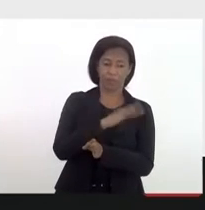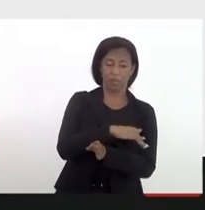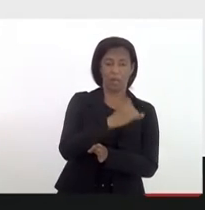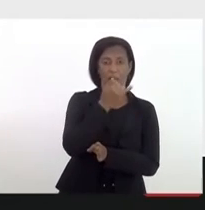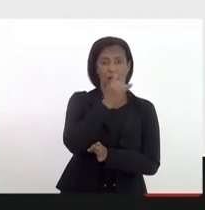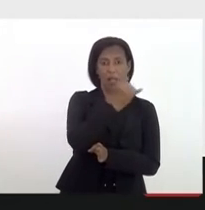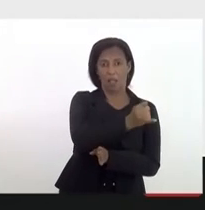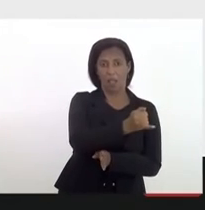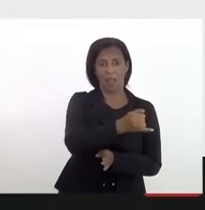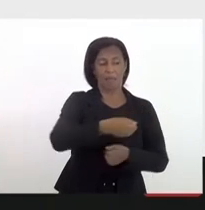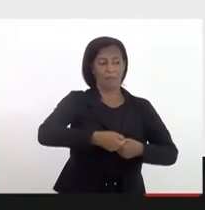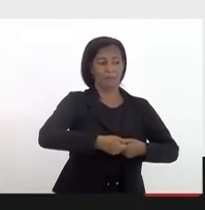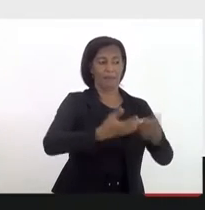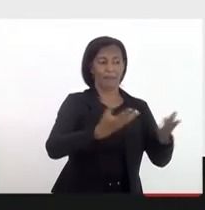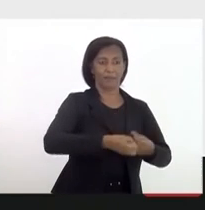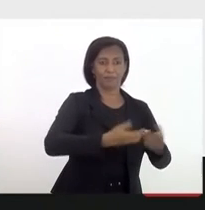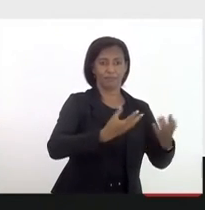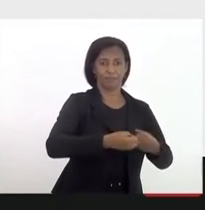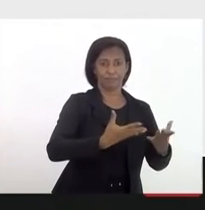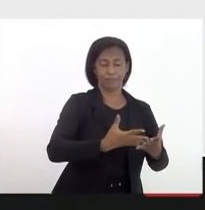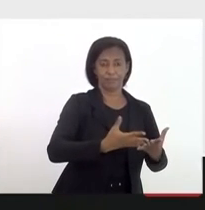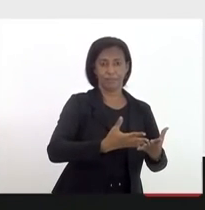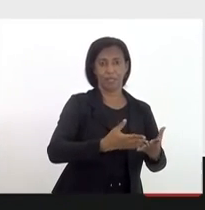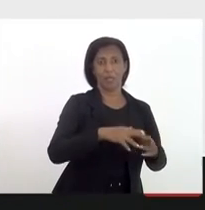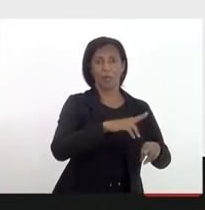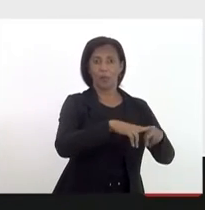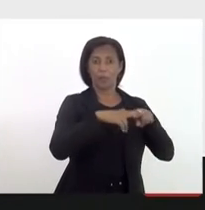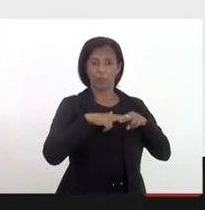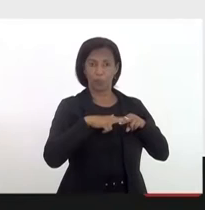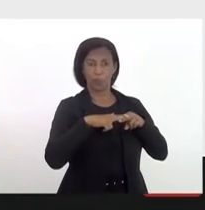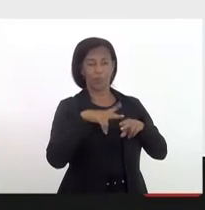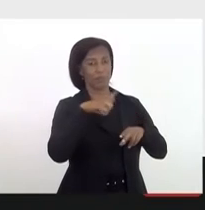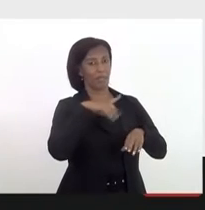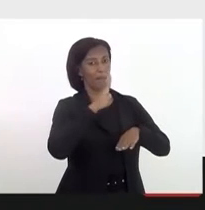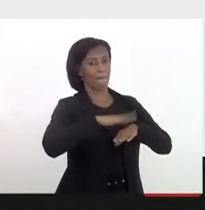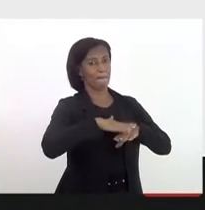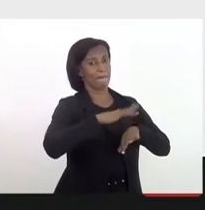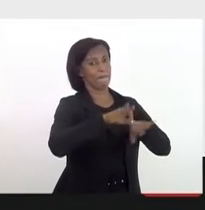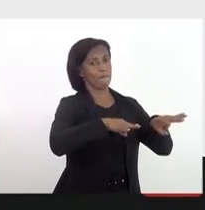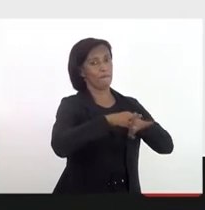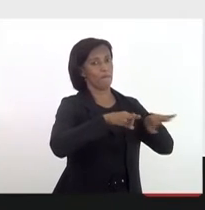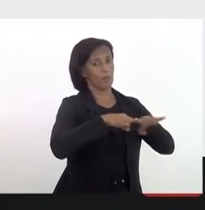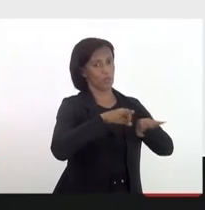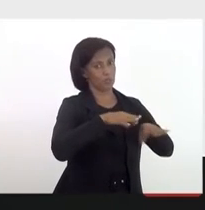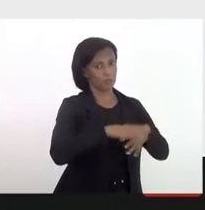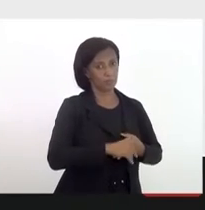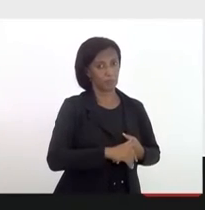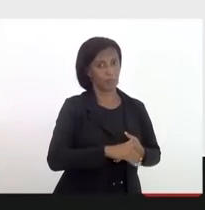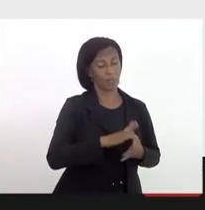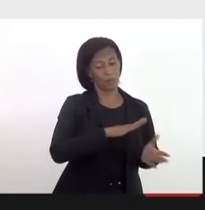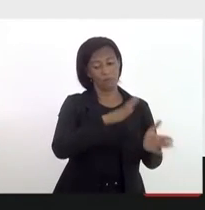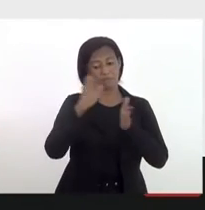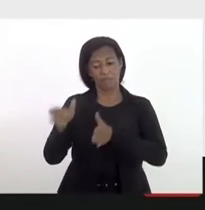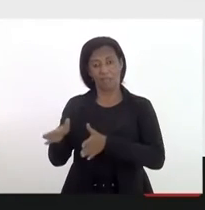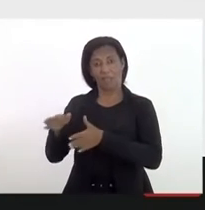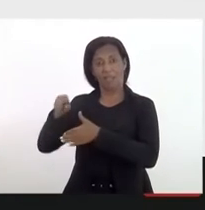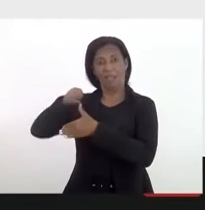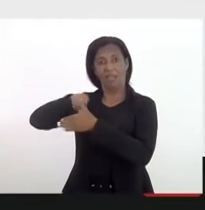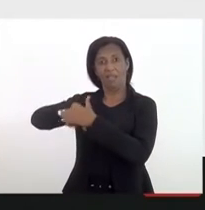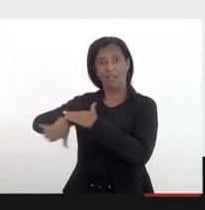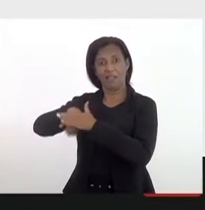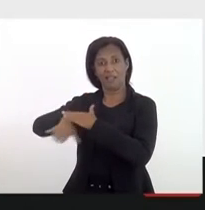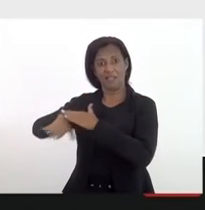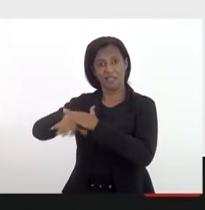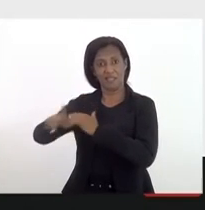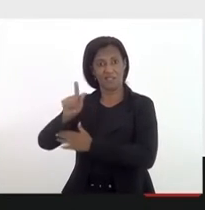elétrico prefere gás flexível, e por isso que tem entrado muito projeto a GNL, enquanto as nossas reservas de gás